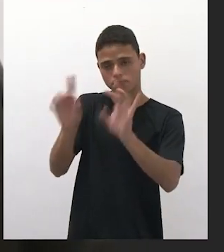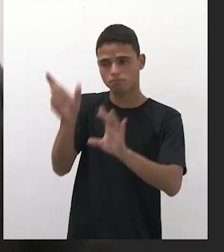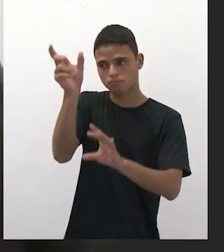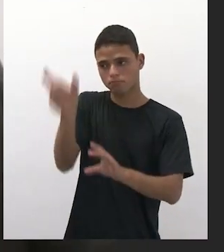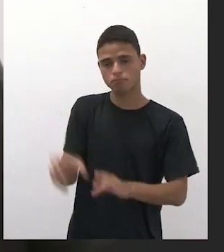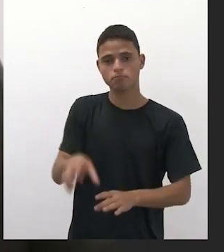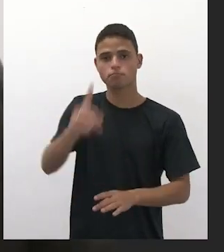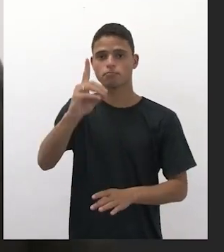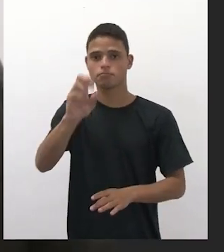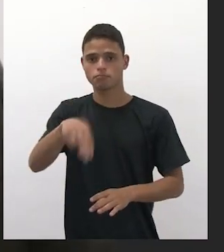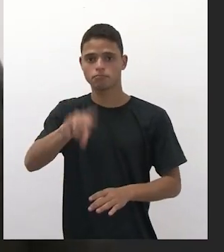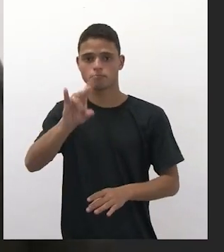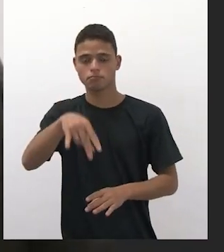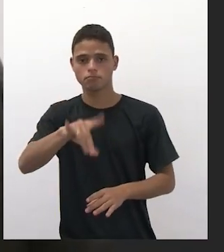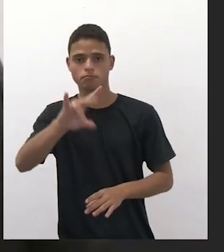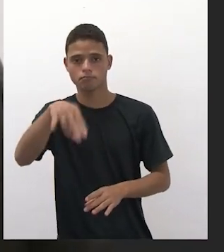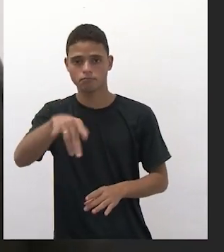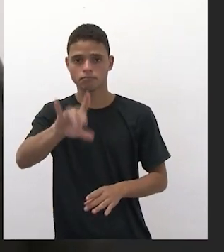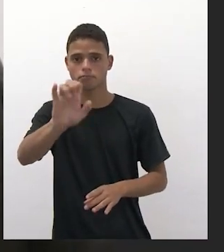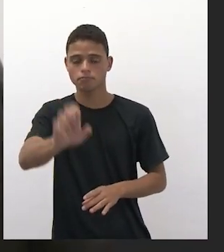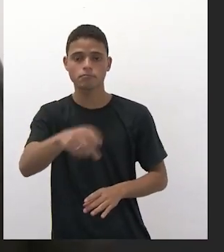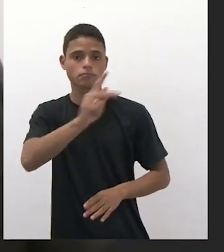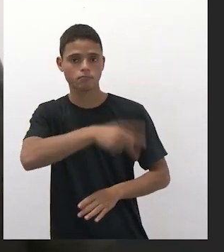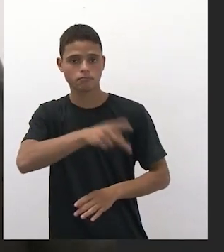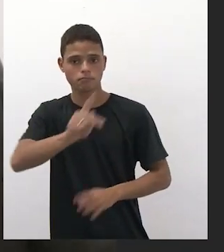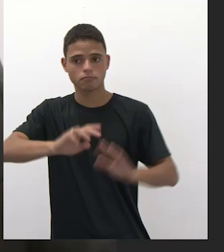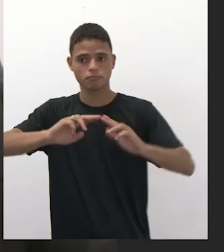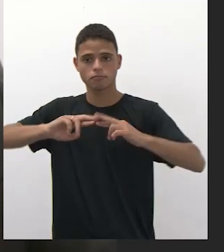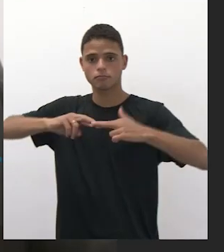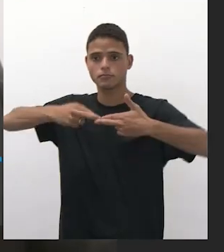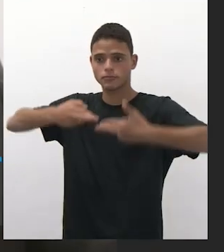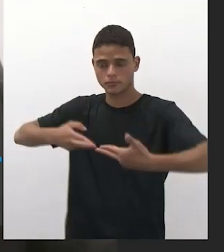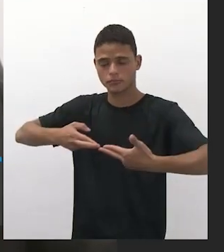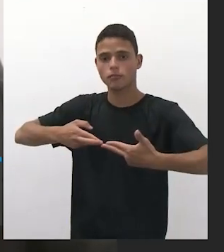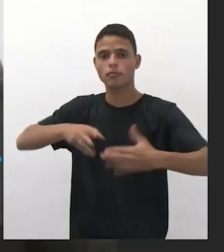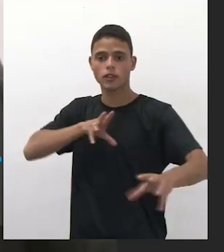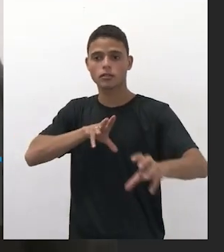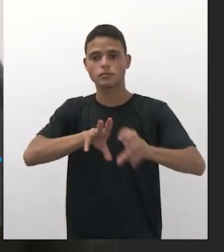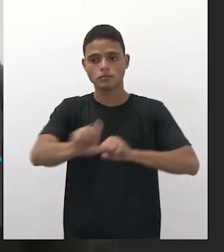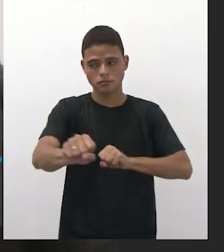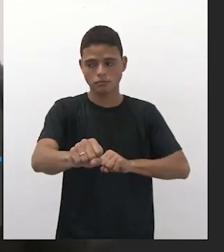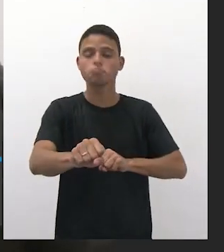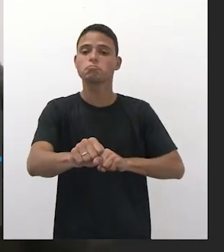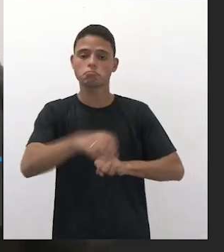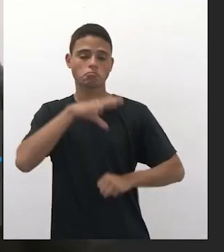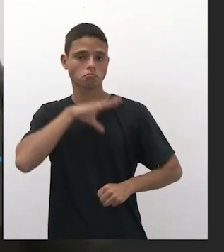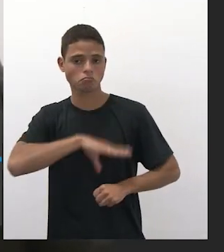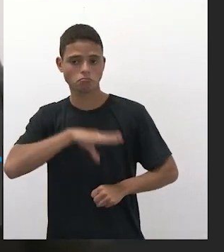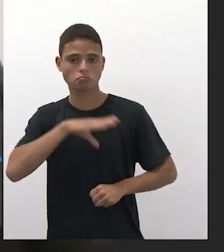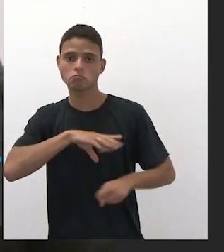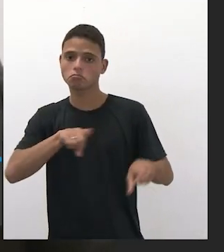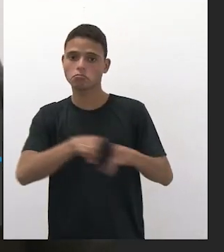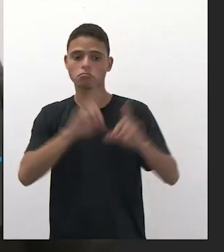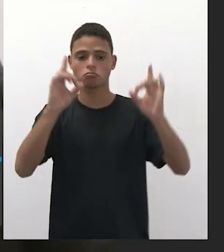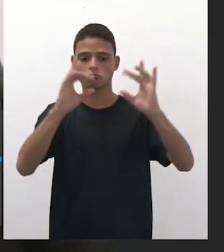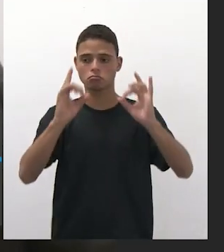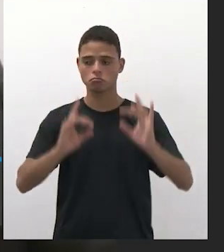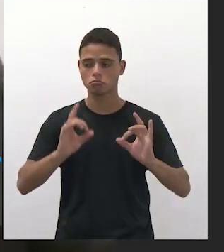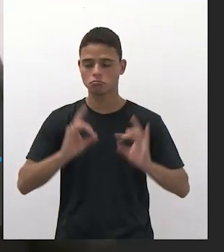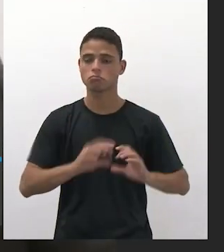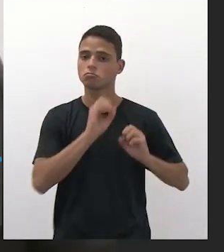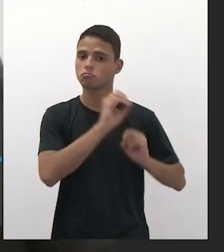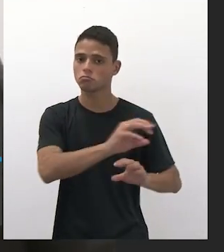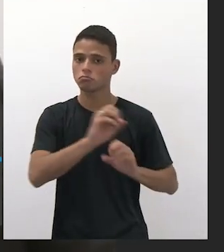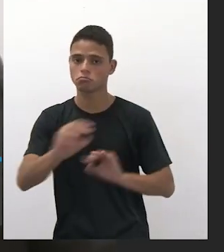da Silva Rodrigues, professora da rede, licenciada em Letras e Pedagogia, com especialização em Educação